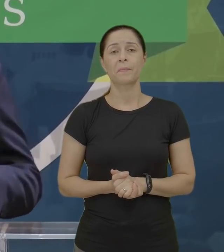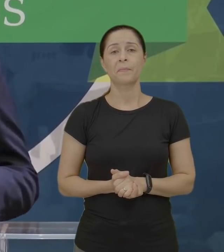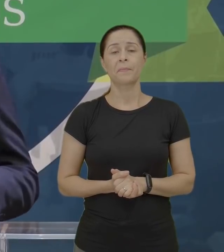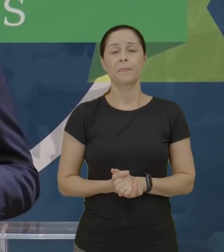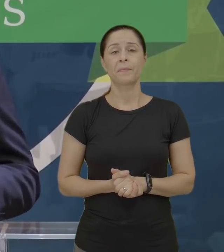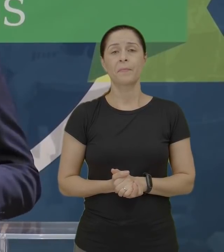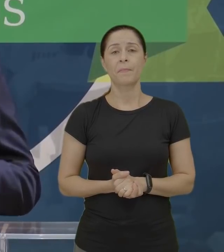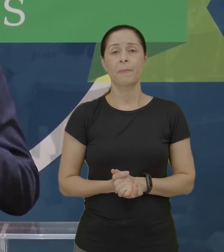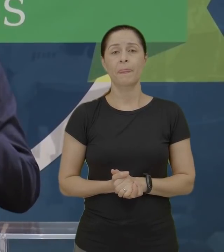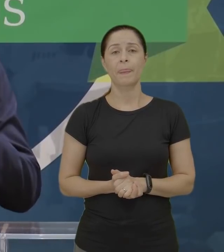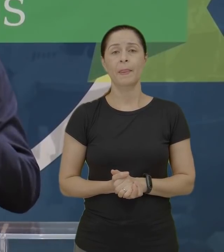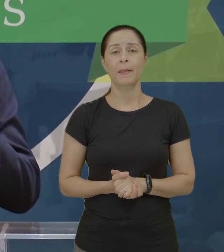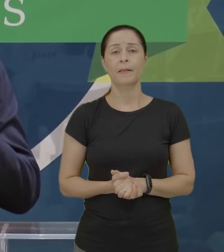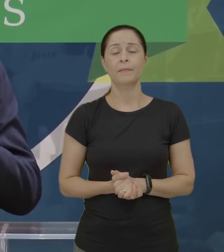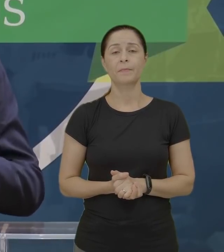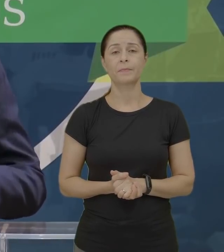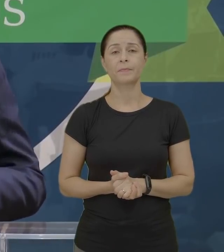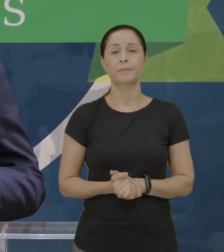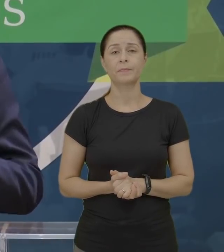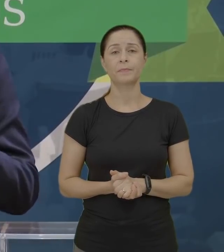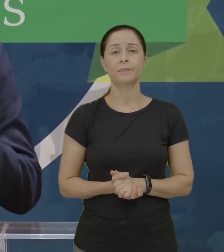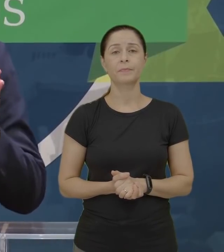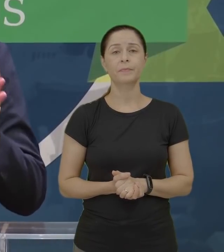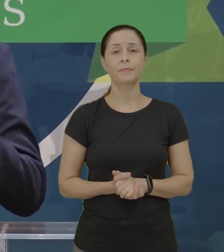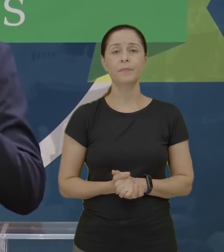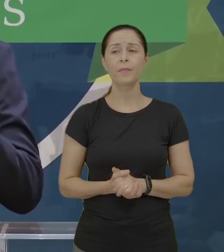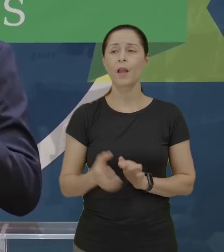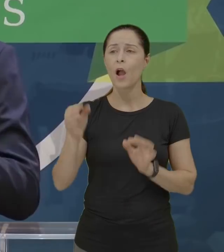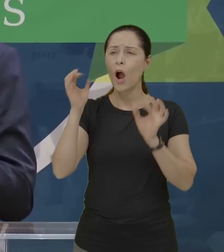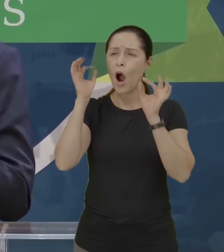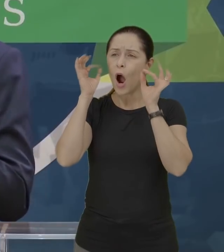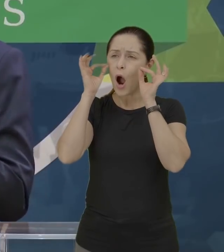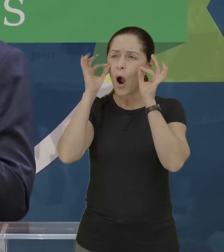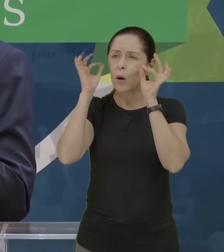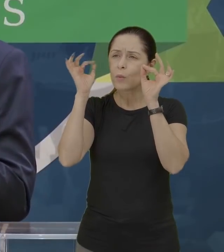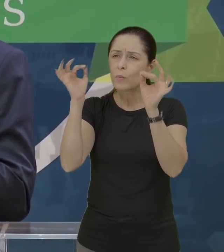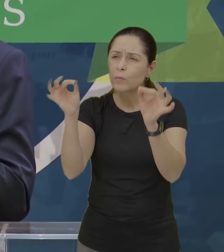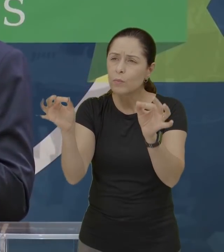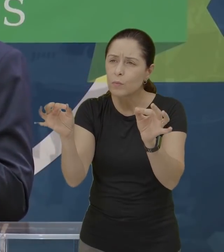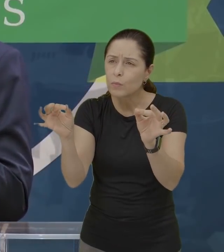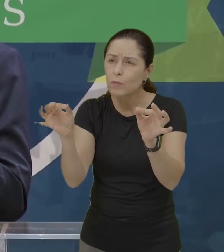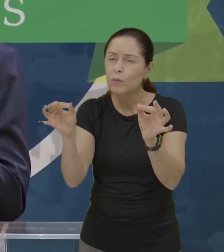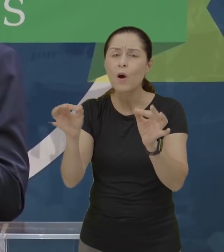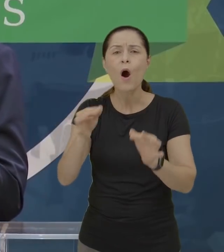Siga gente que anda com Deus. Observe aqueles que caminham com Deus.